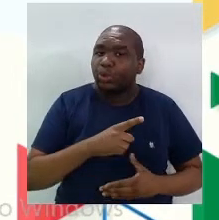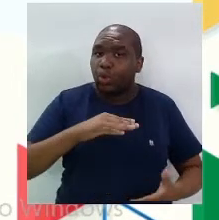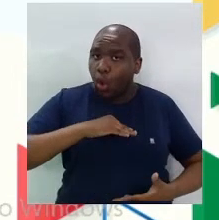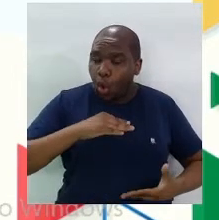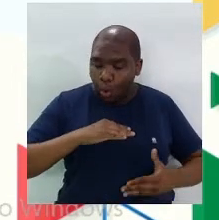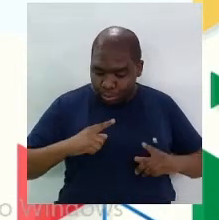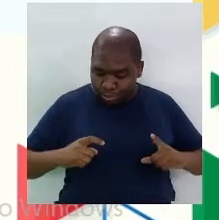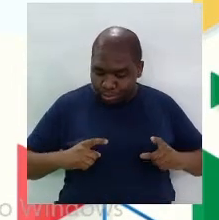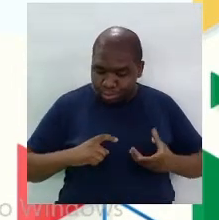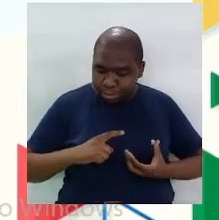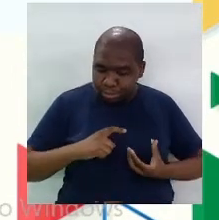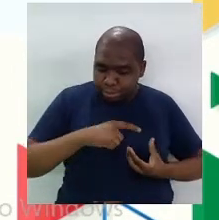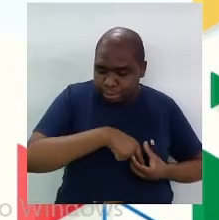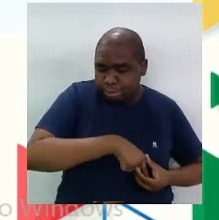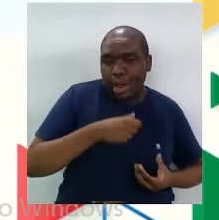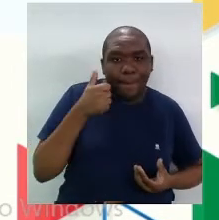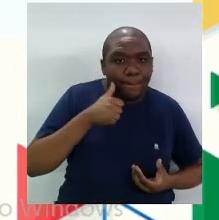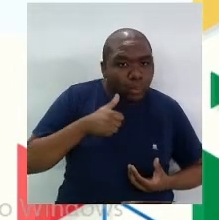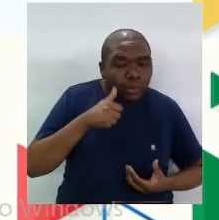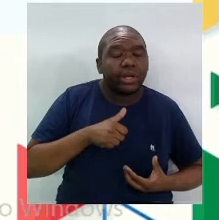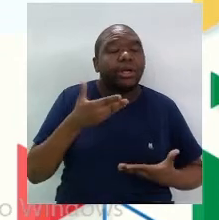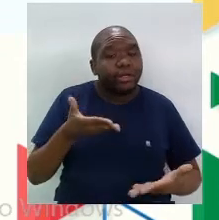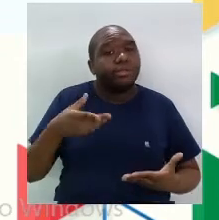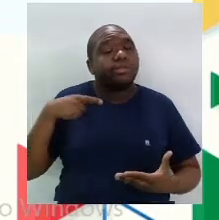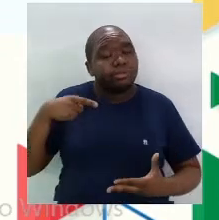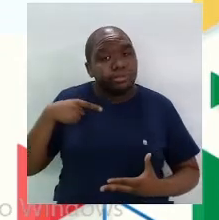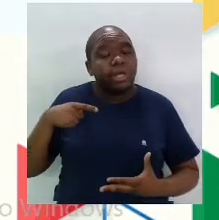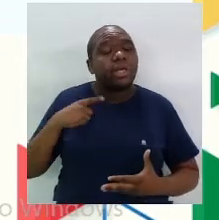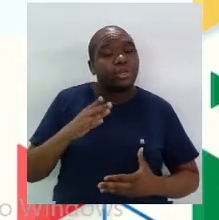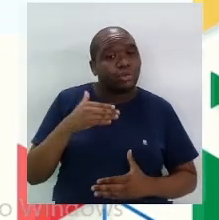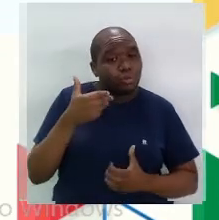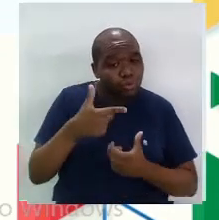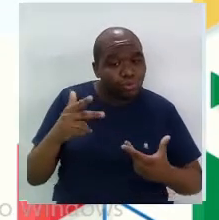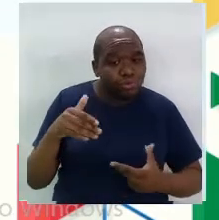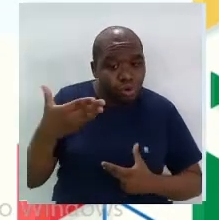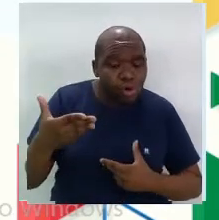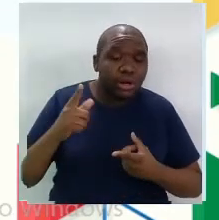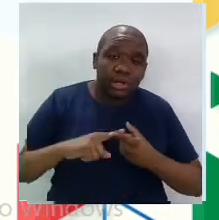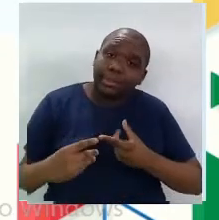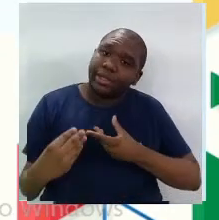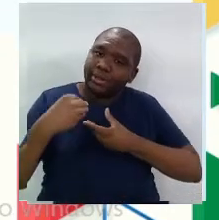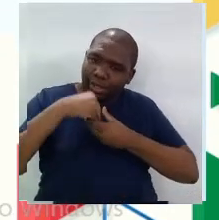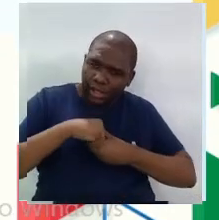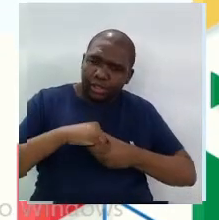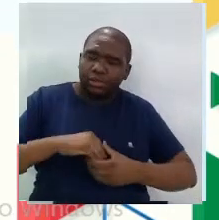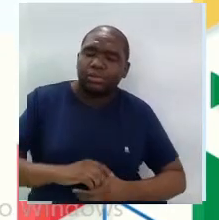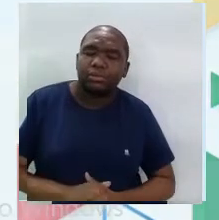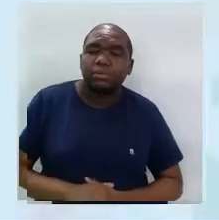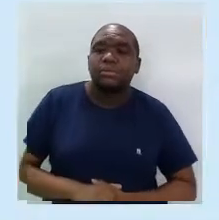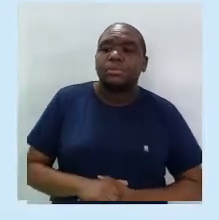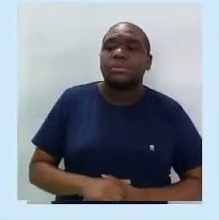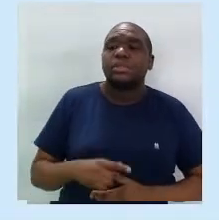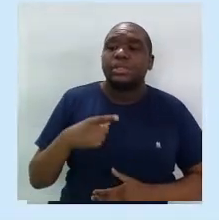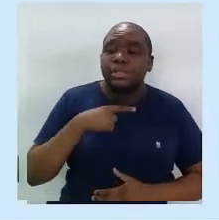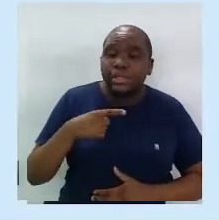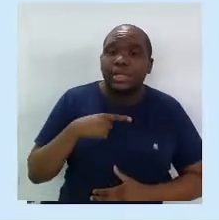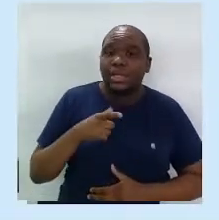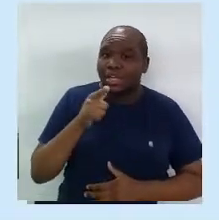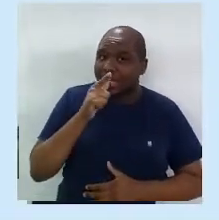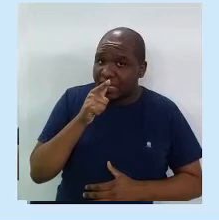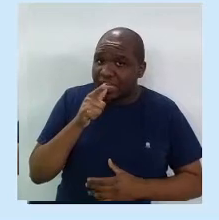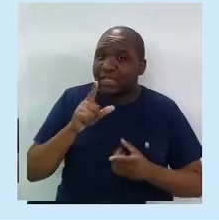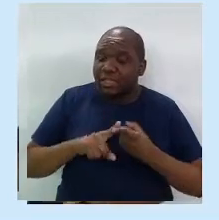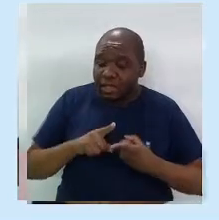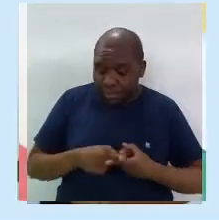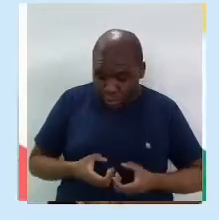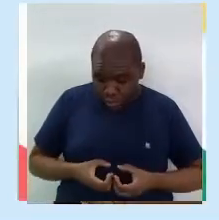desses gametas para o corpo da fêmea. Ele é formado por órgãos externos e internos.